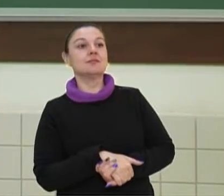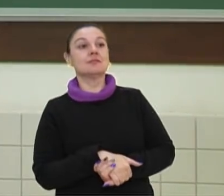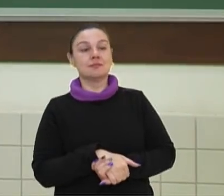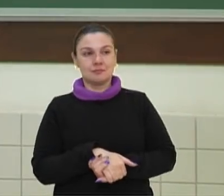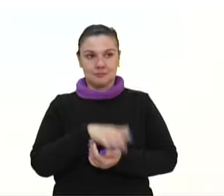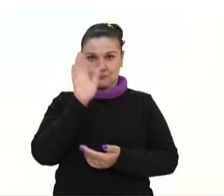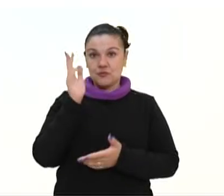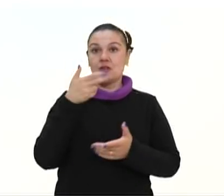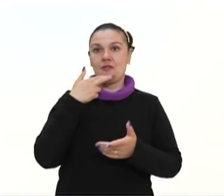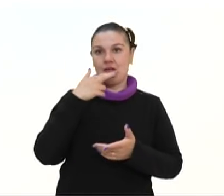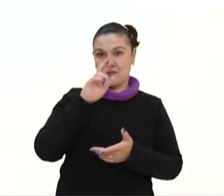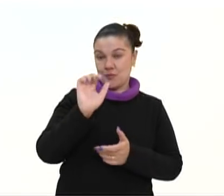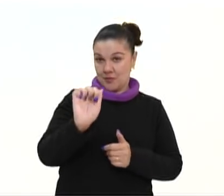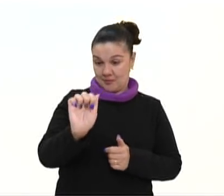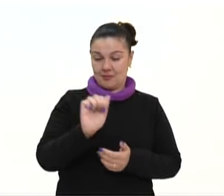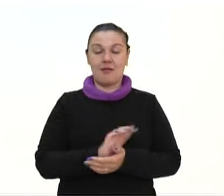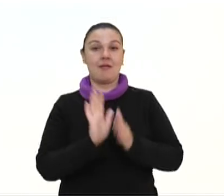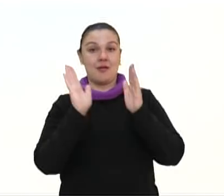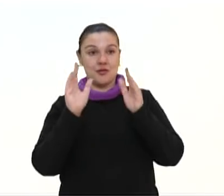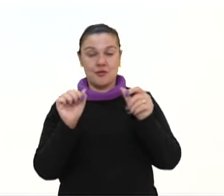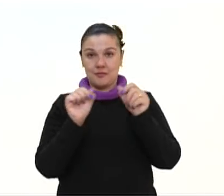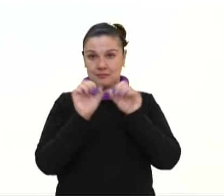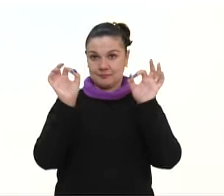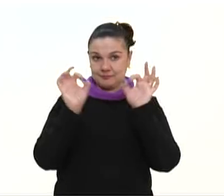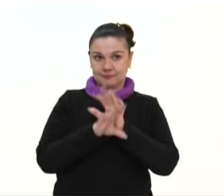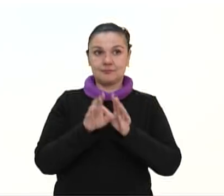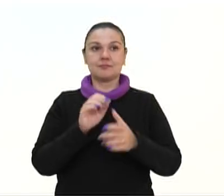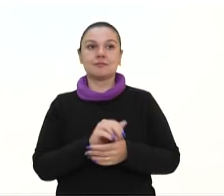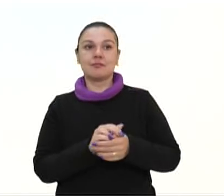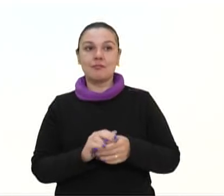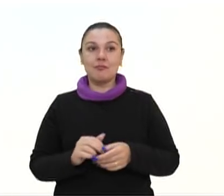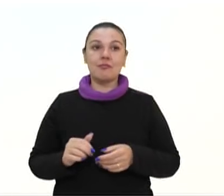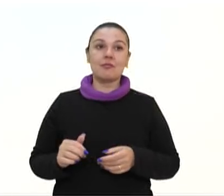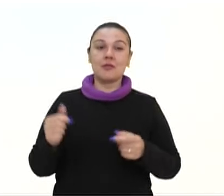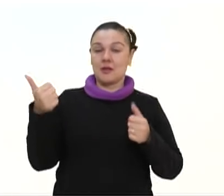14 lados, já na letra A, que vocês tinham resolvido, e